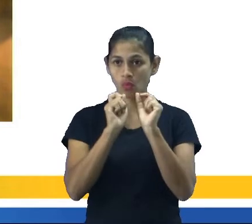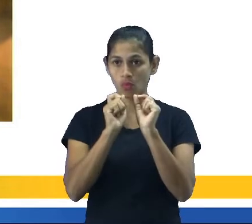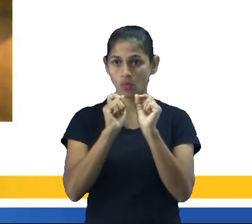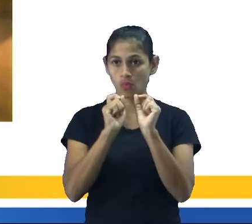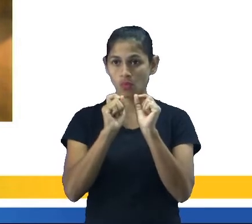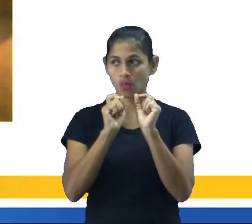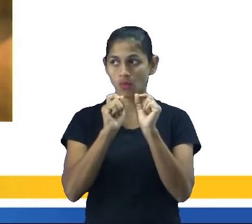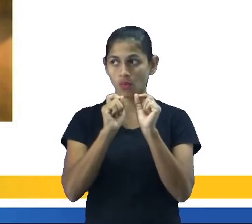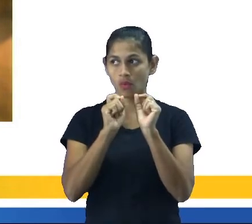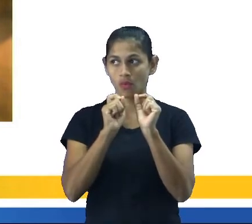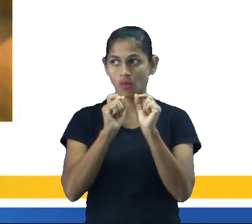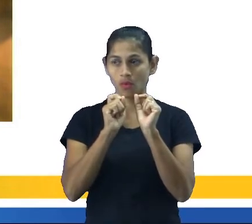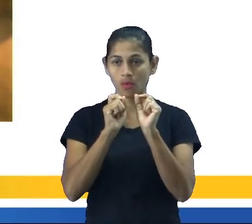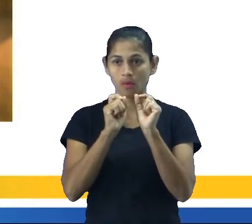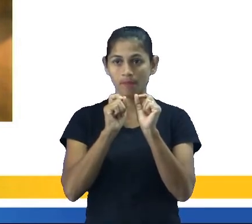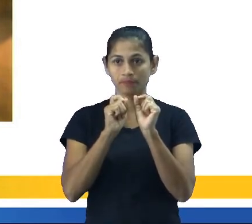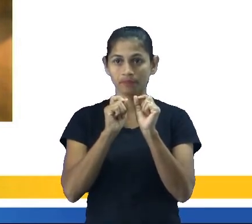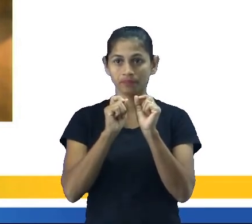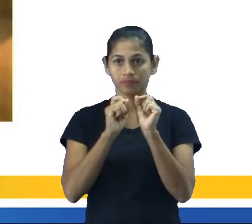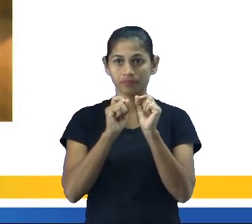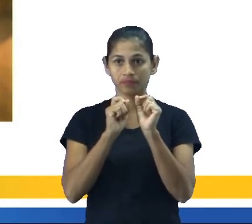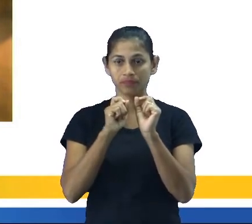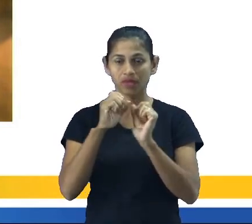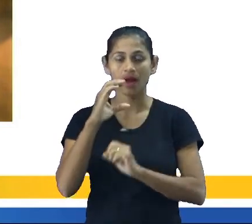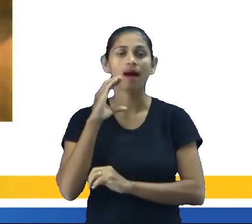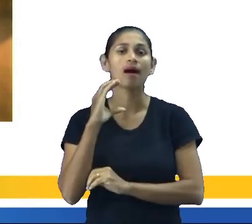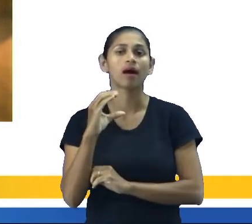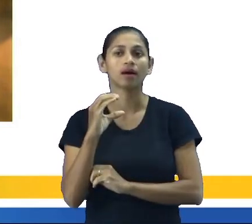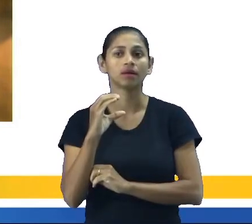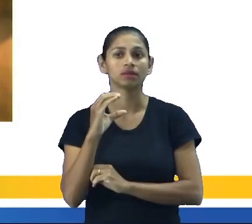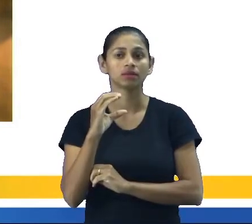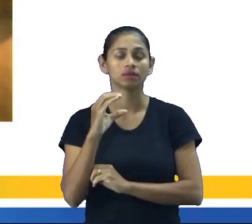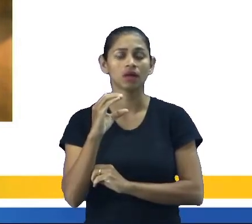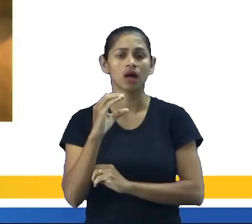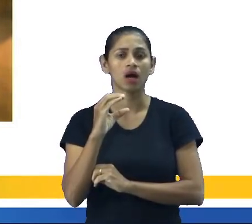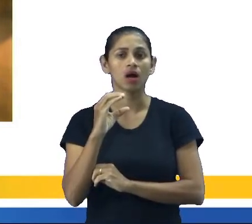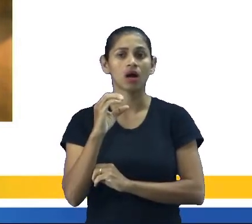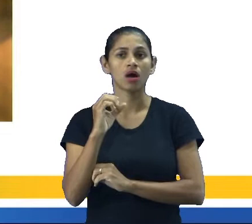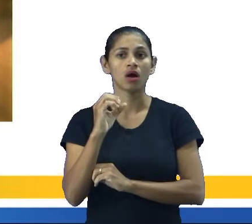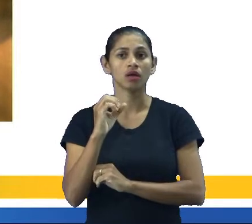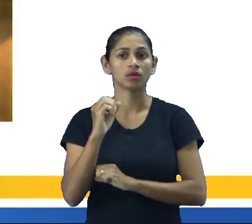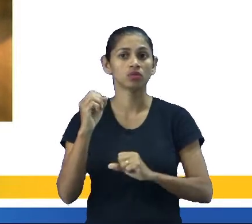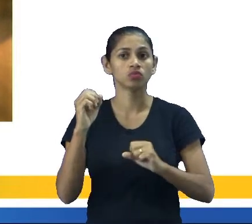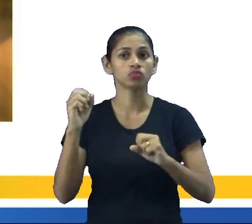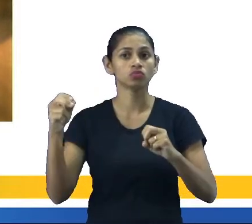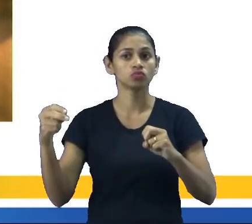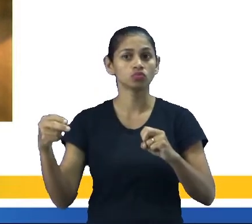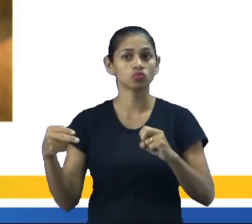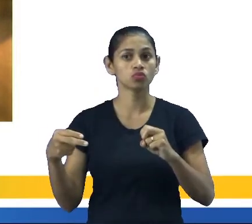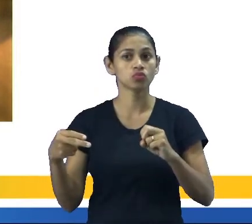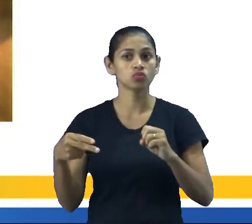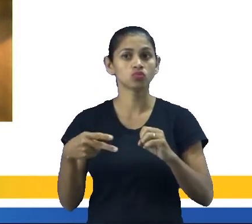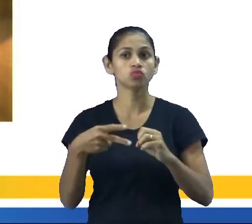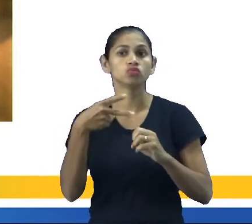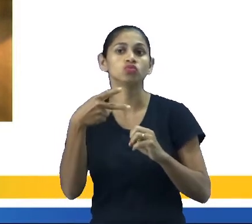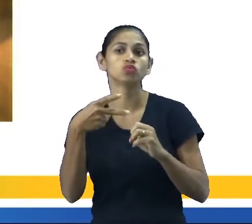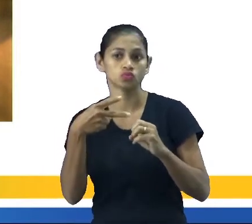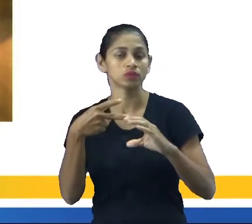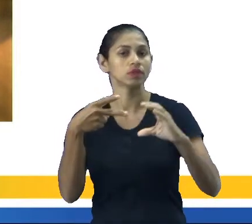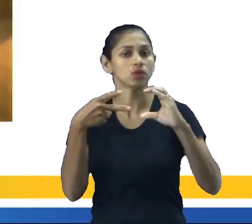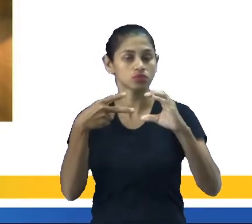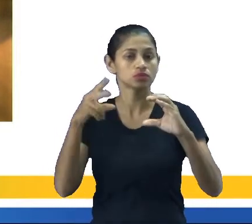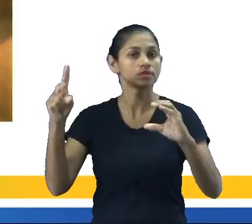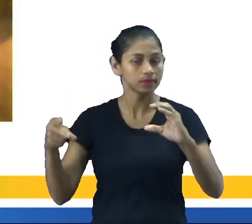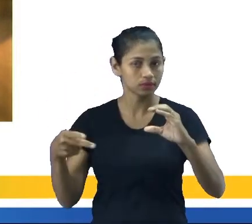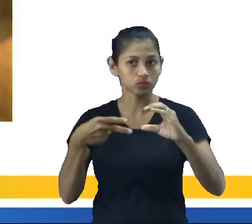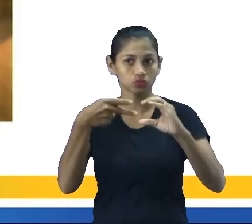cadeia. Então, a carbonila é o oxigênio com uma ligação dupla. Um exemplo